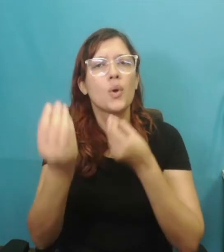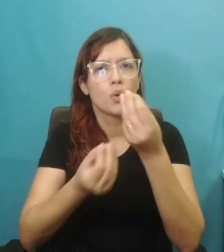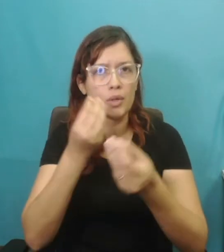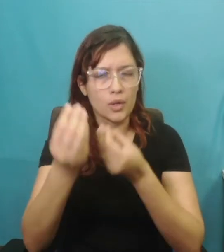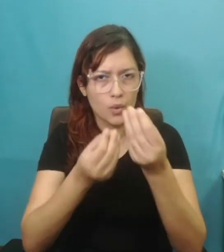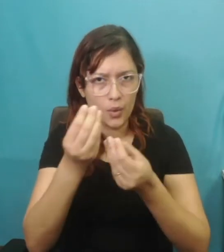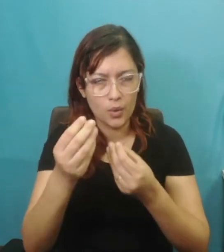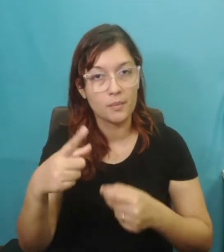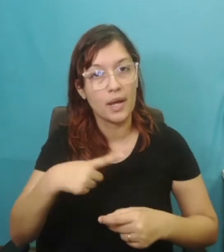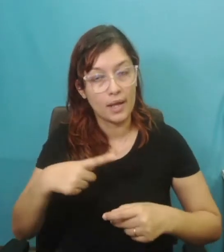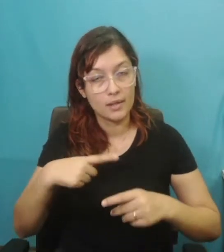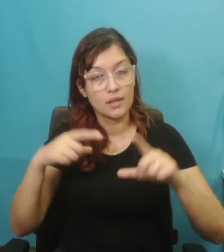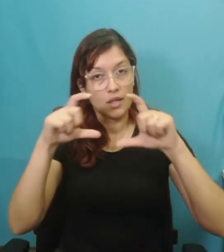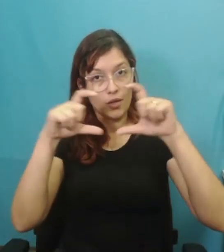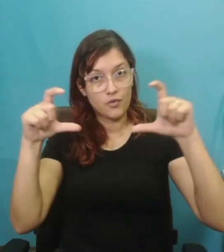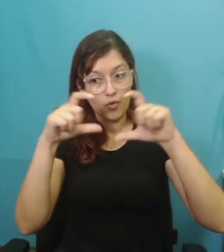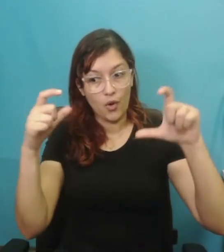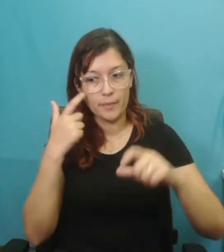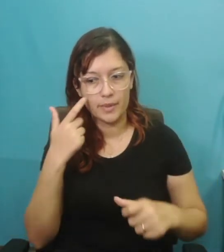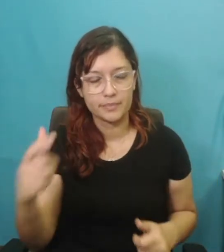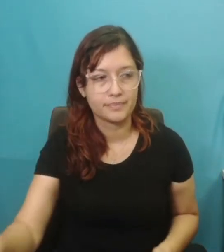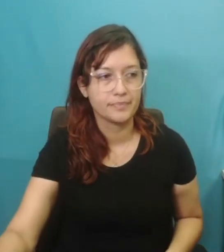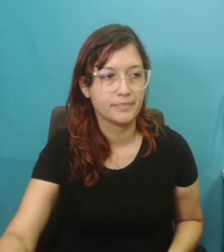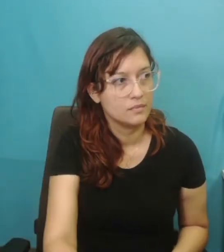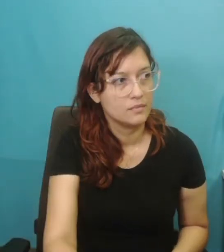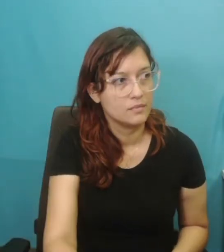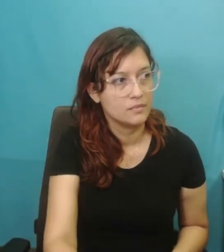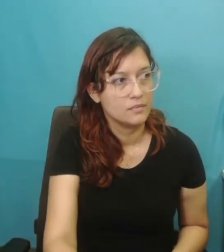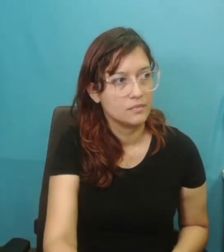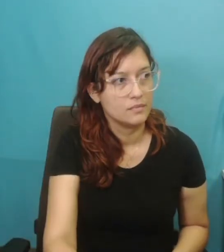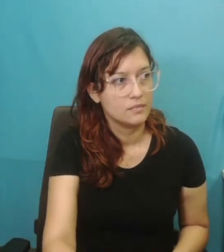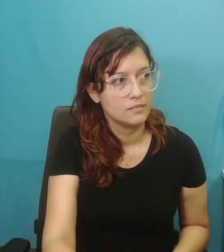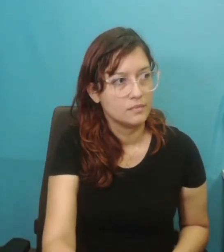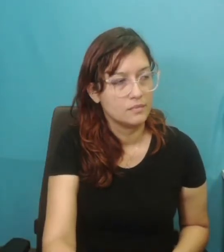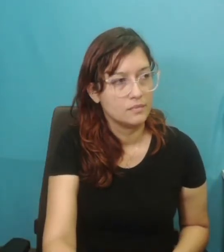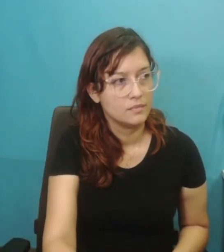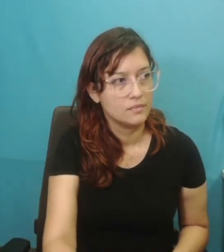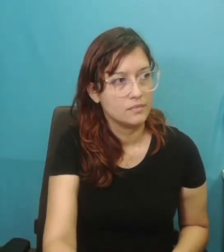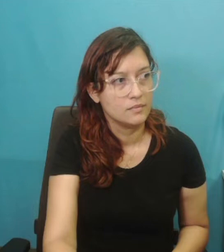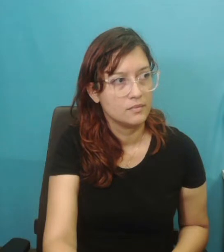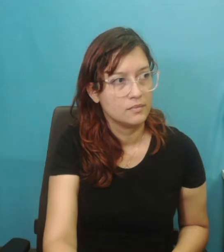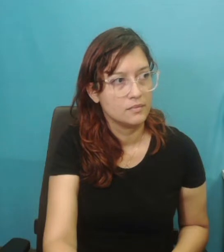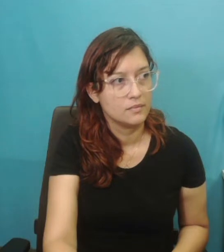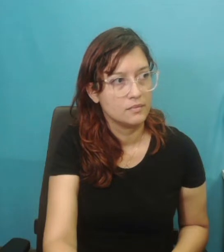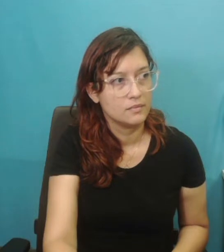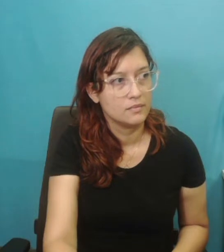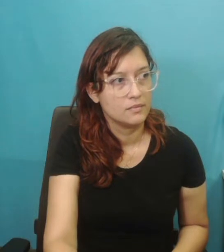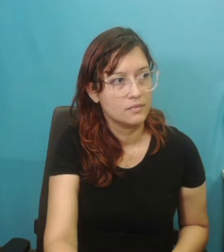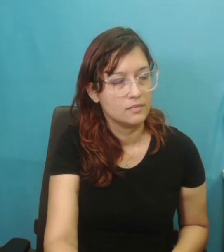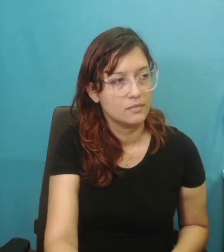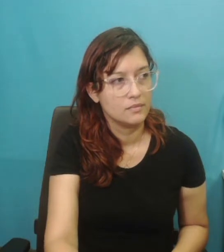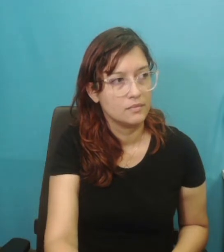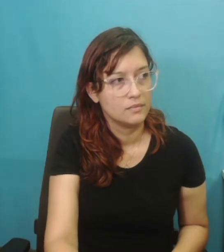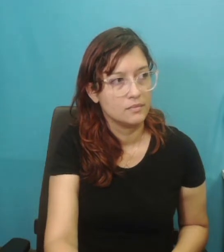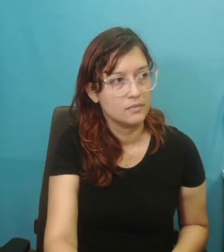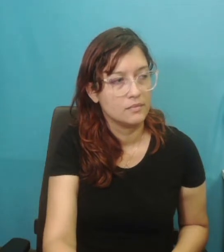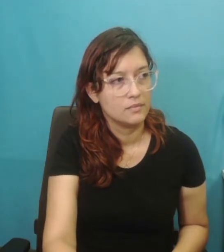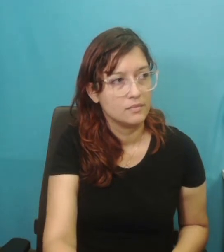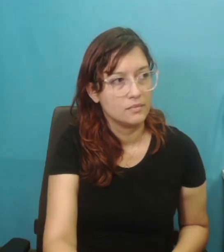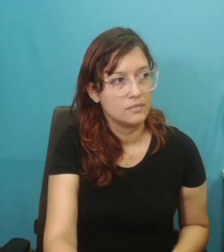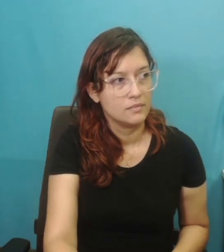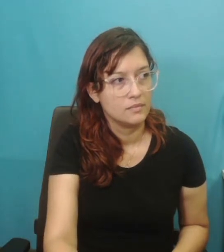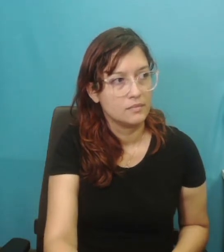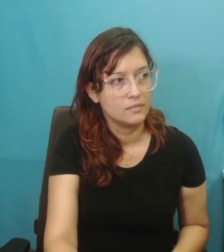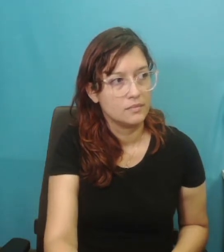como é que você encontra? Tem uma fórmula, onde T é o período, é igual a